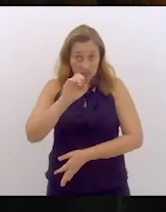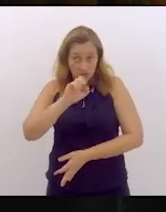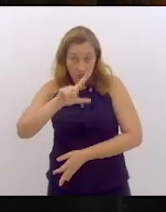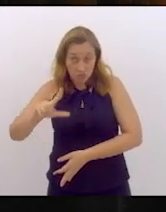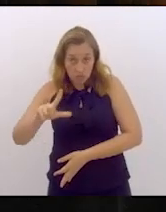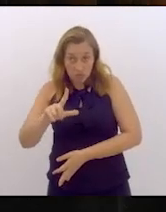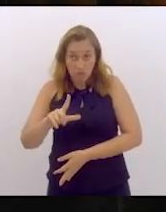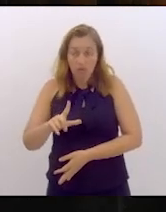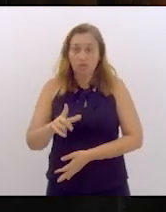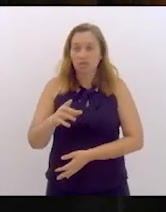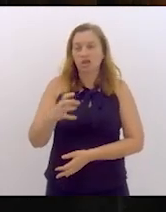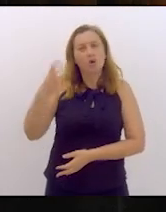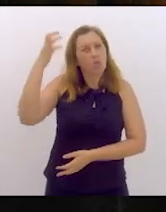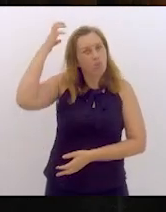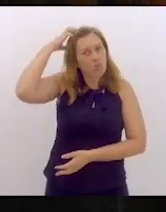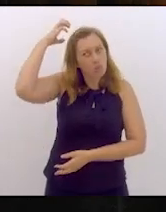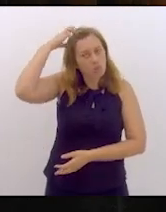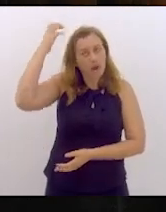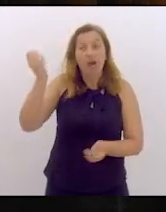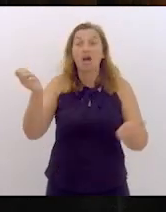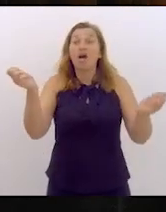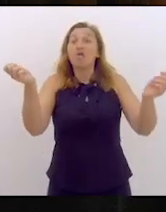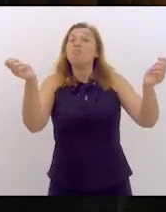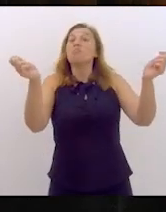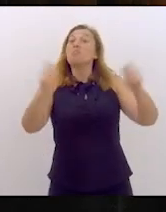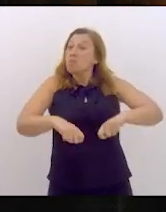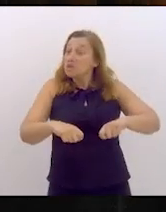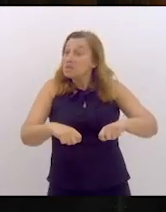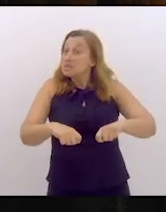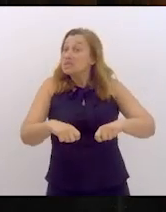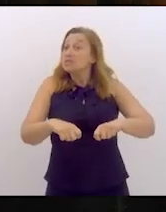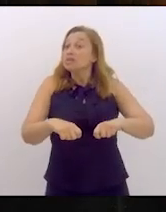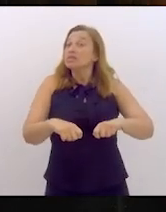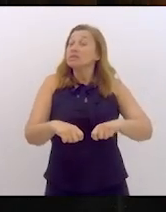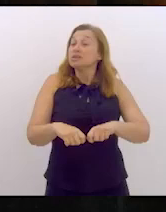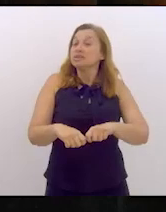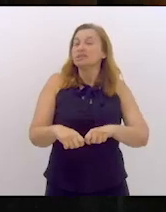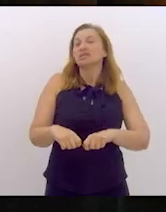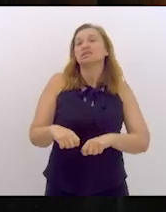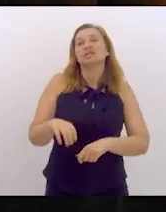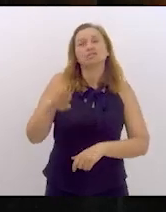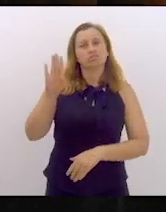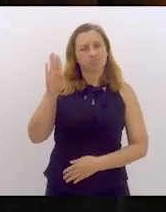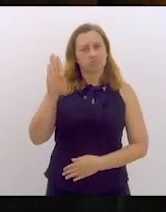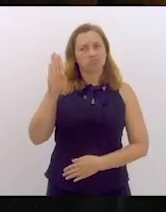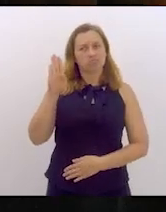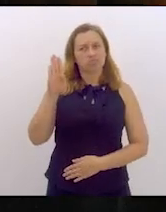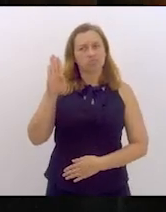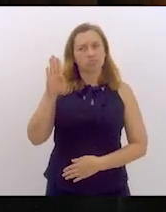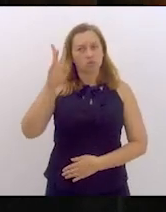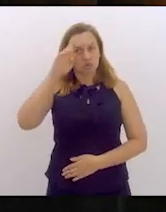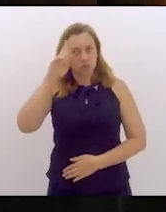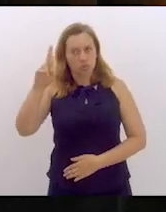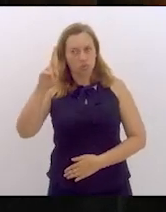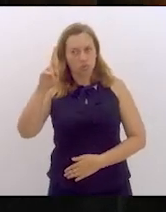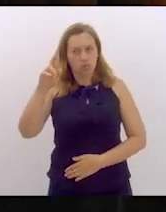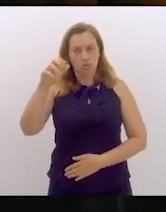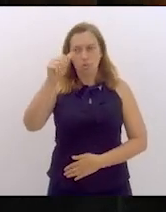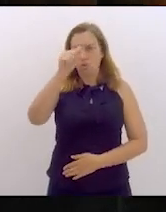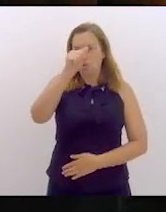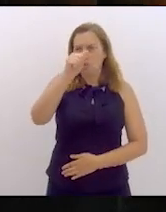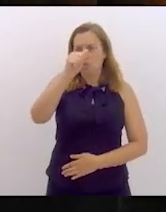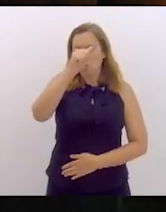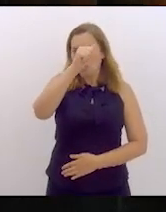tentar impugnar após possibilidade de candidatura do Senhor Eduardo